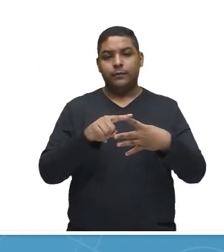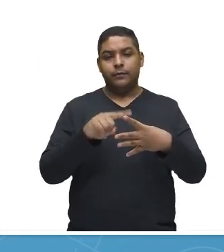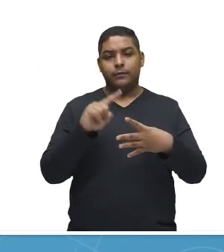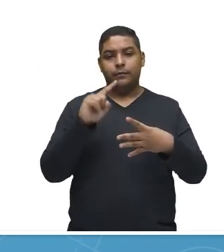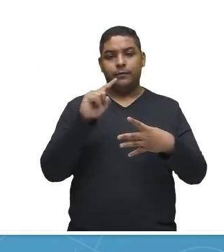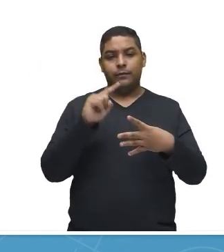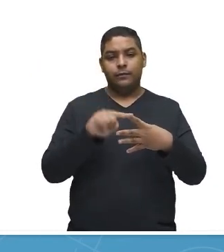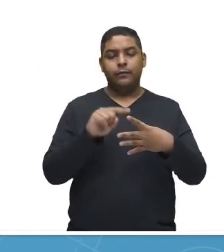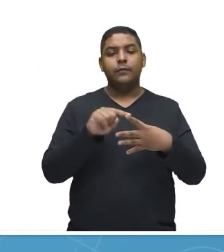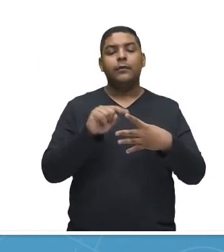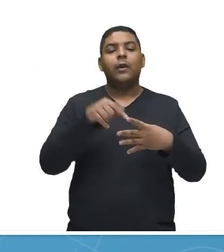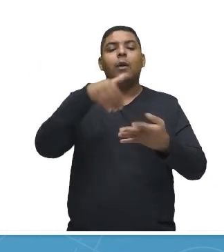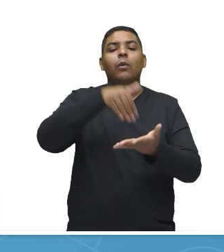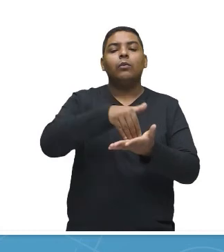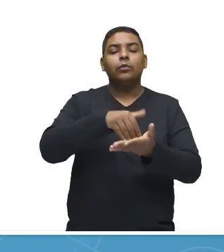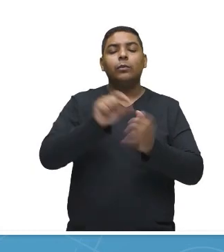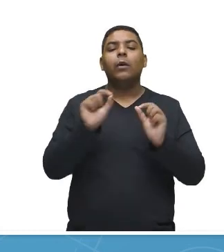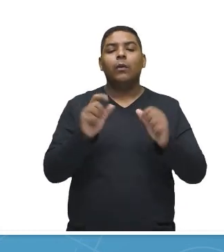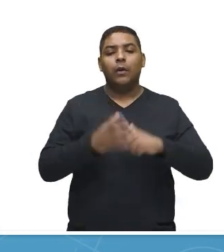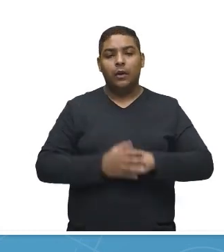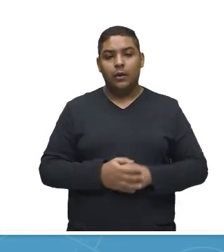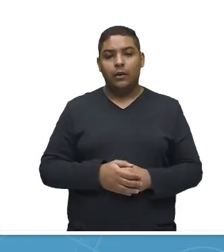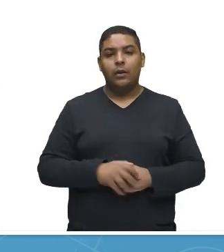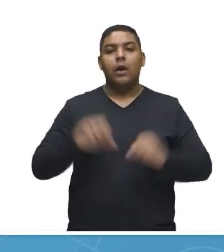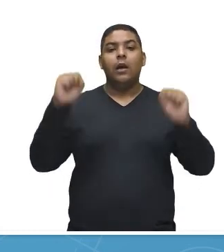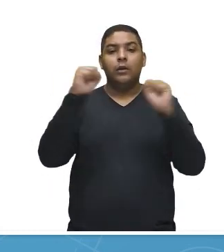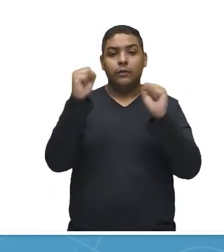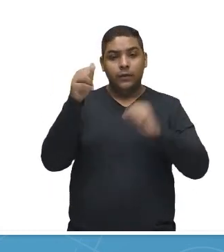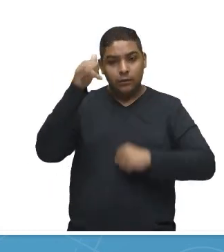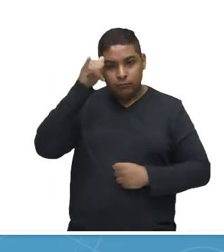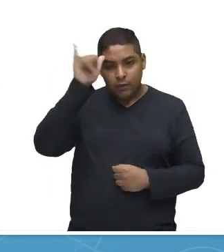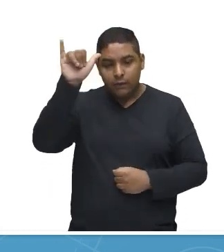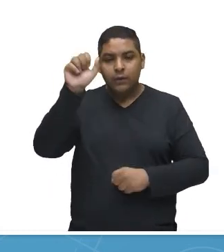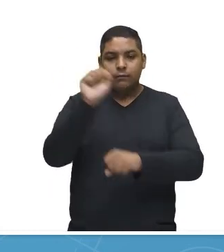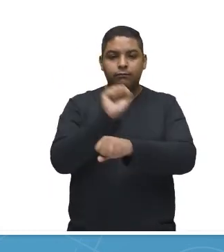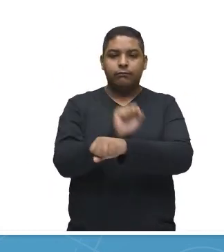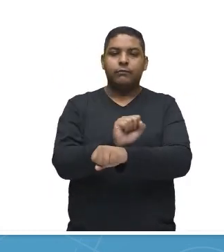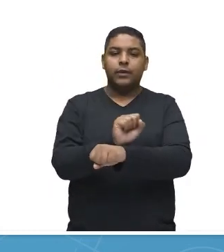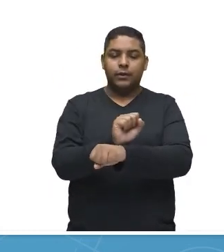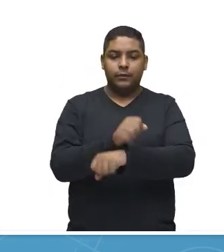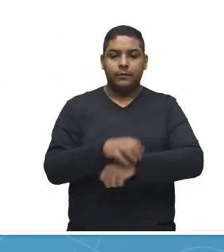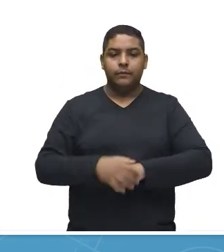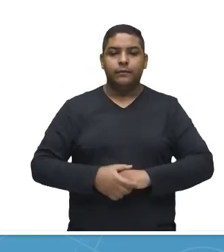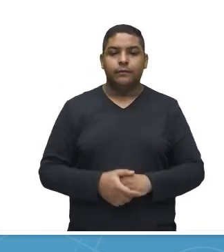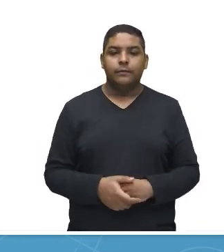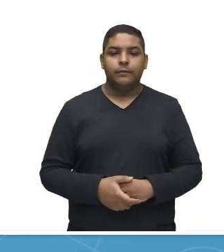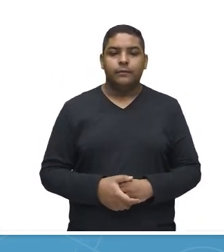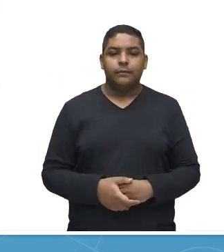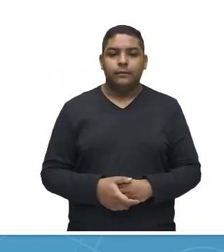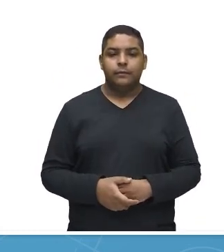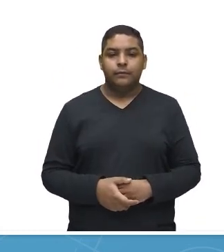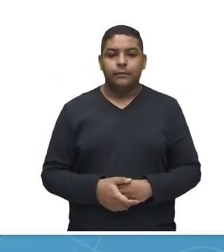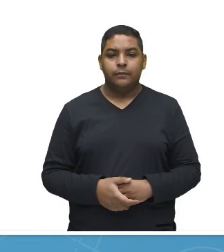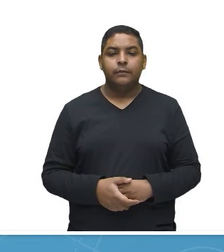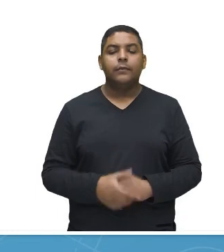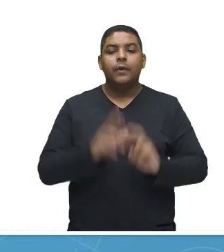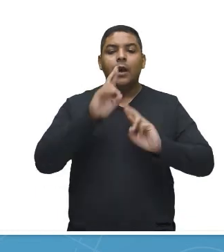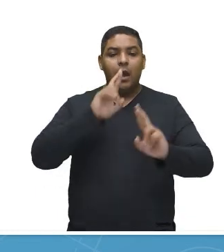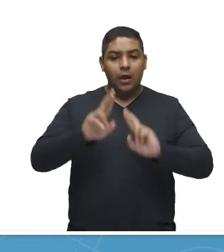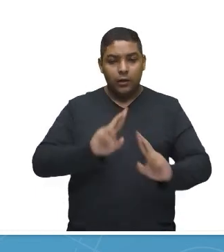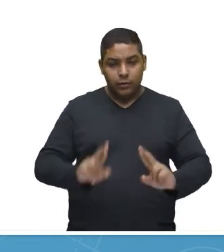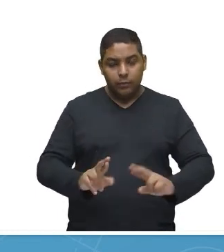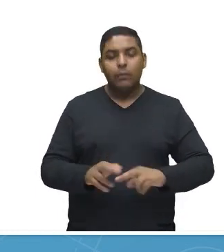E aqui no último, atividades que a gente deve evitar, certo? Então, a nossa resposta correta para